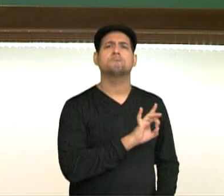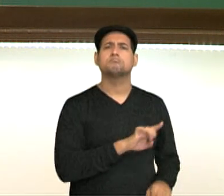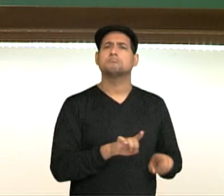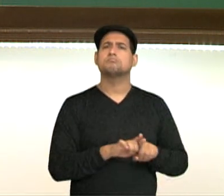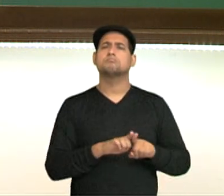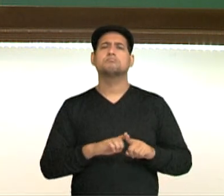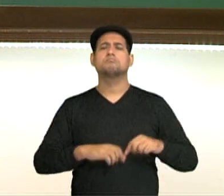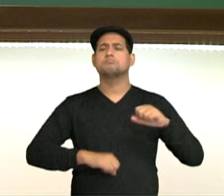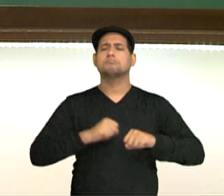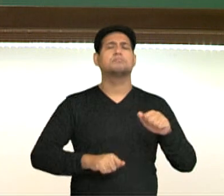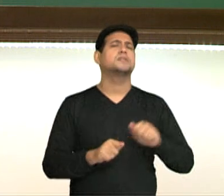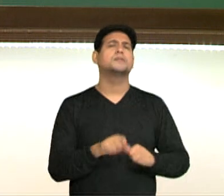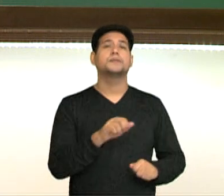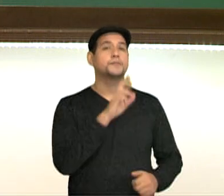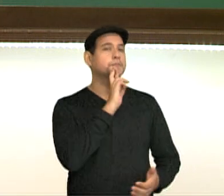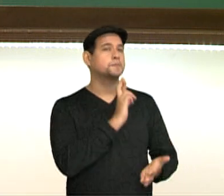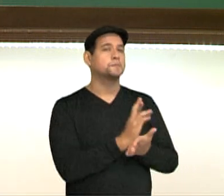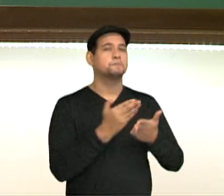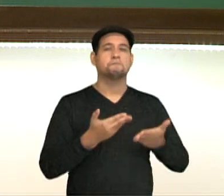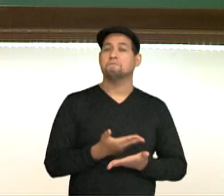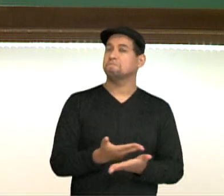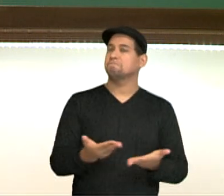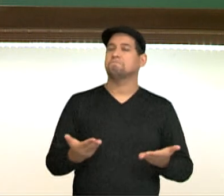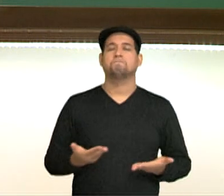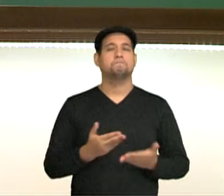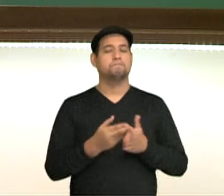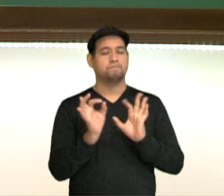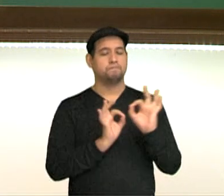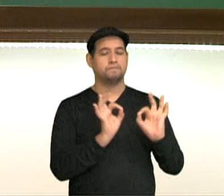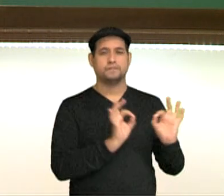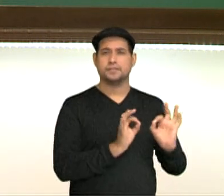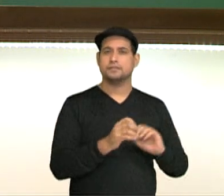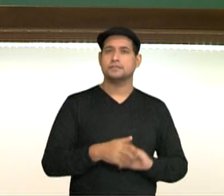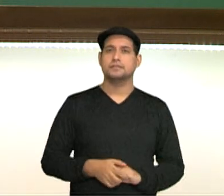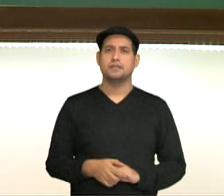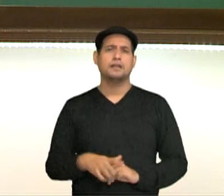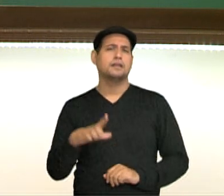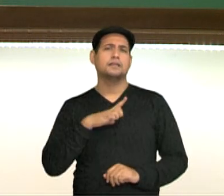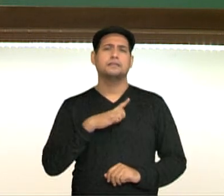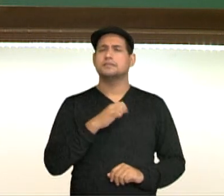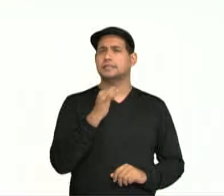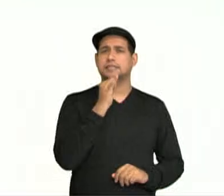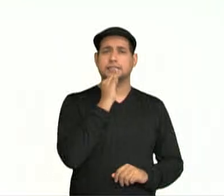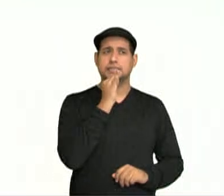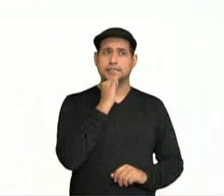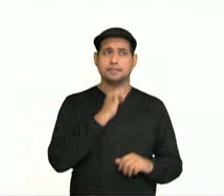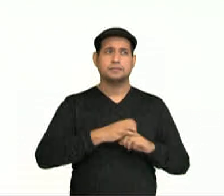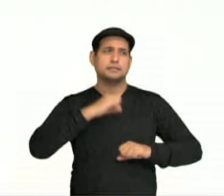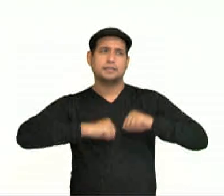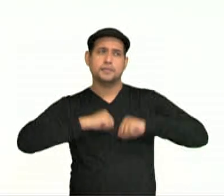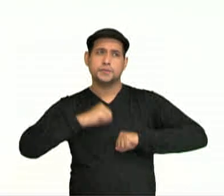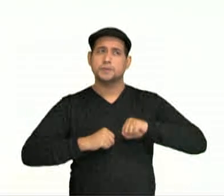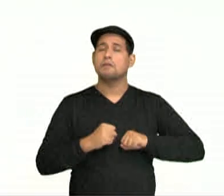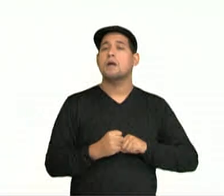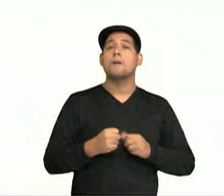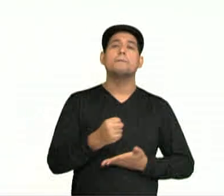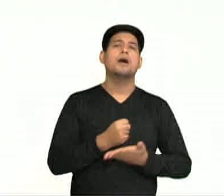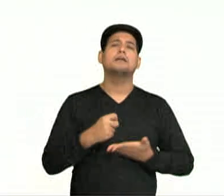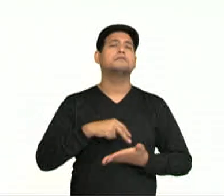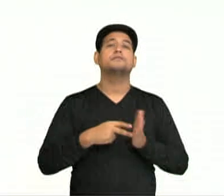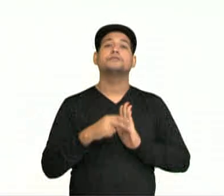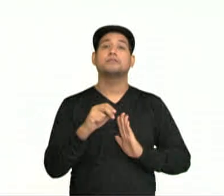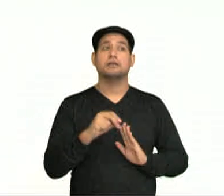indústria fabrica? Então, as respostas vocês deveriam fazer nesta ordem, né? Ali nós temos os exemplos. As indústrias de base, né? Nós